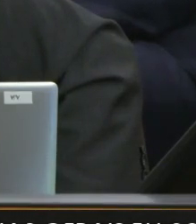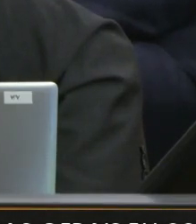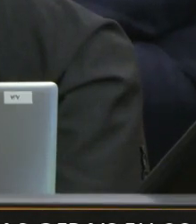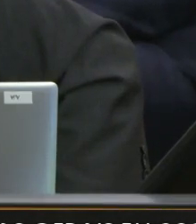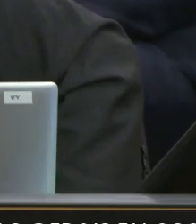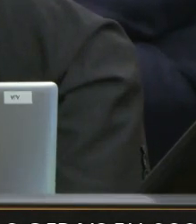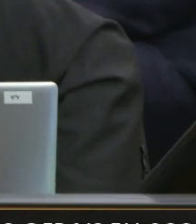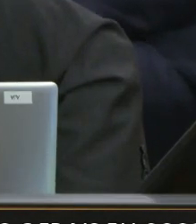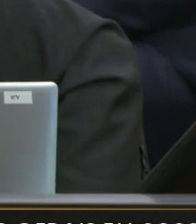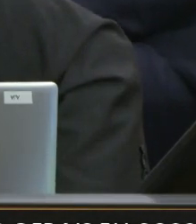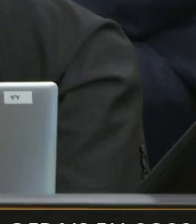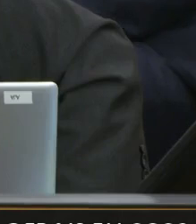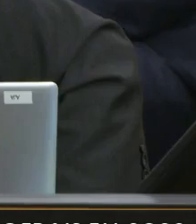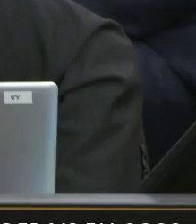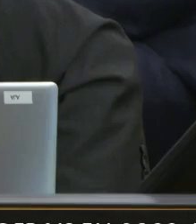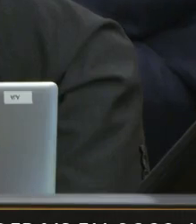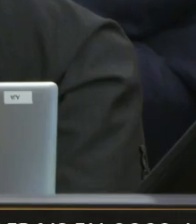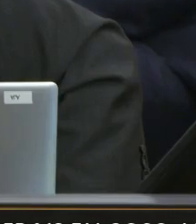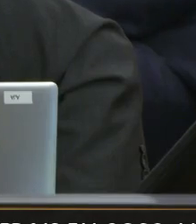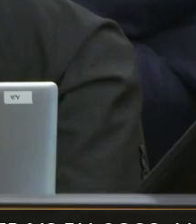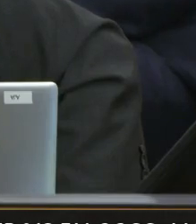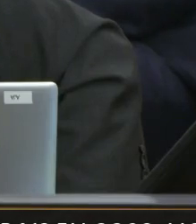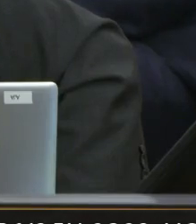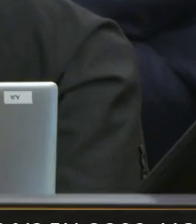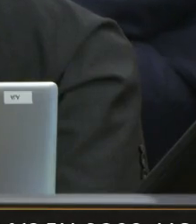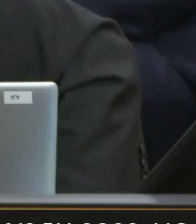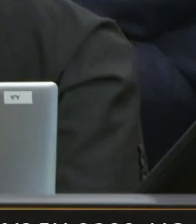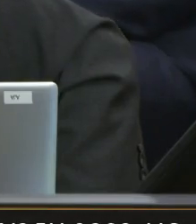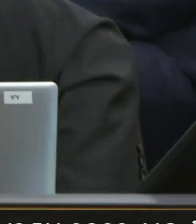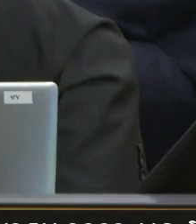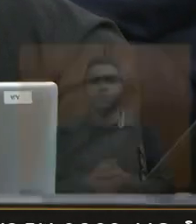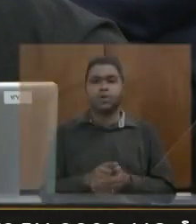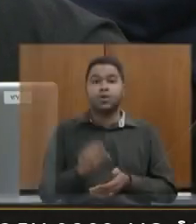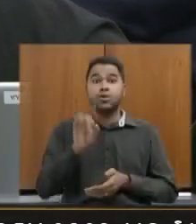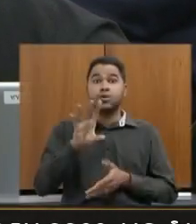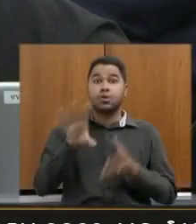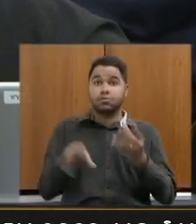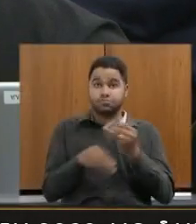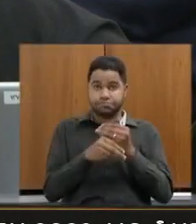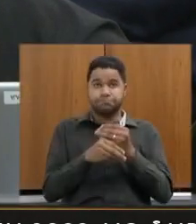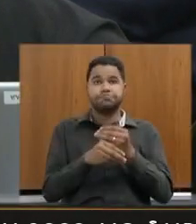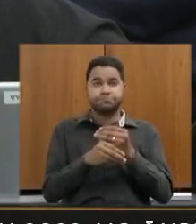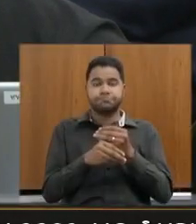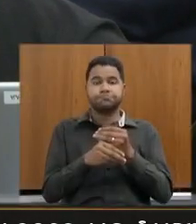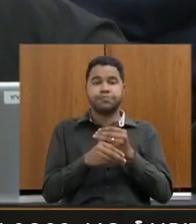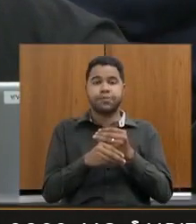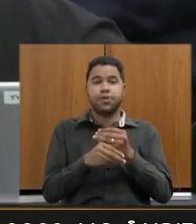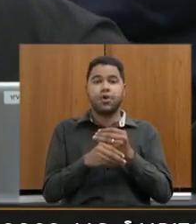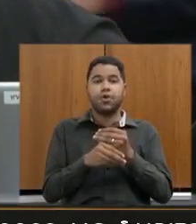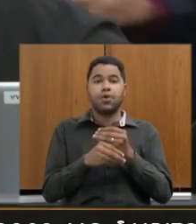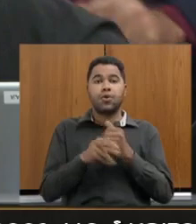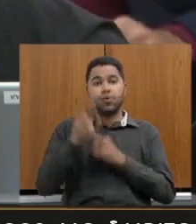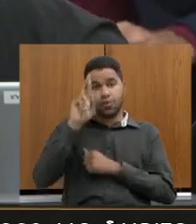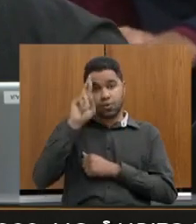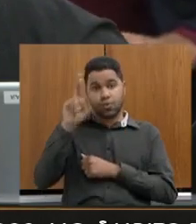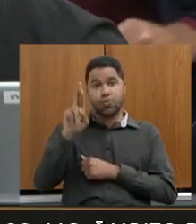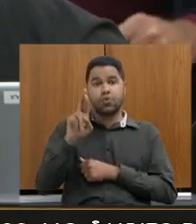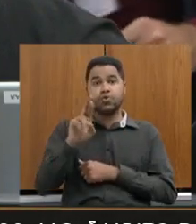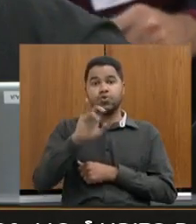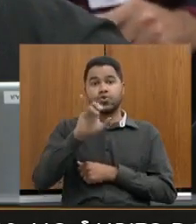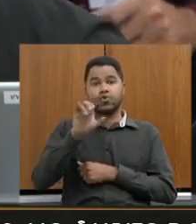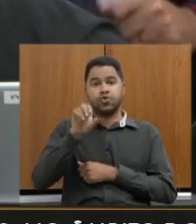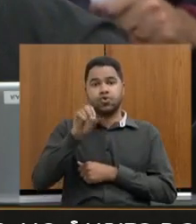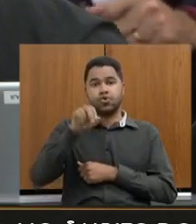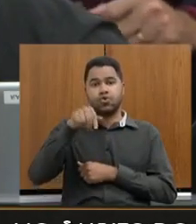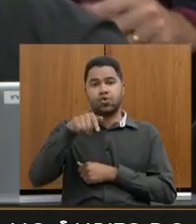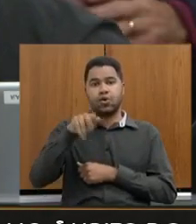também as suas considerações finais apenas acrescentando Doutor Joaquim Gostaria que você